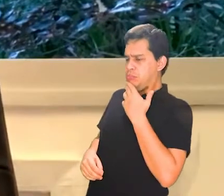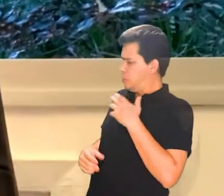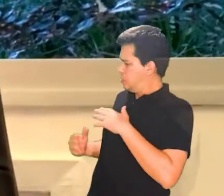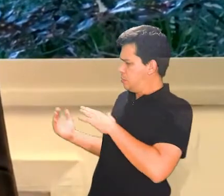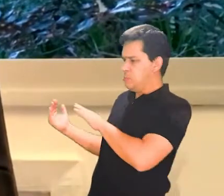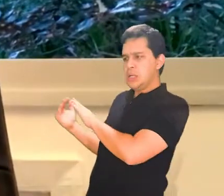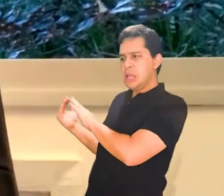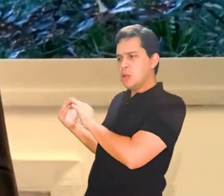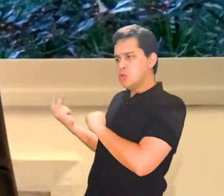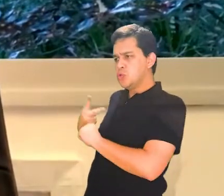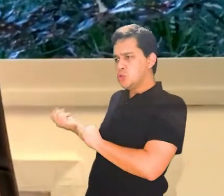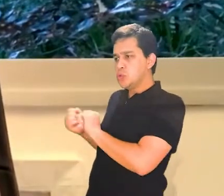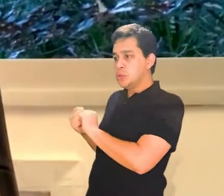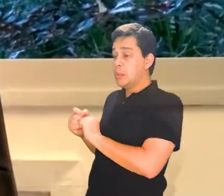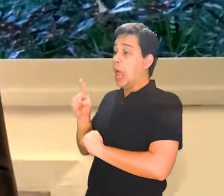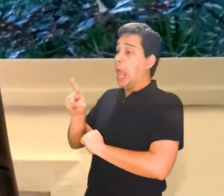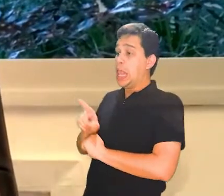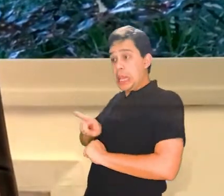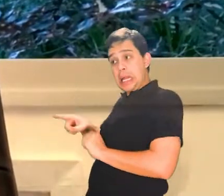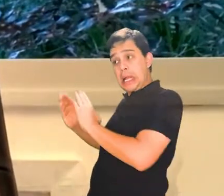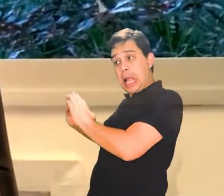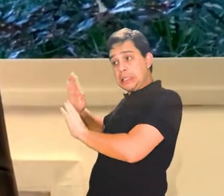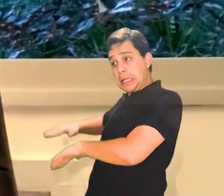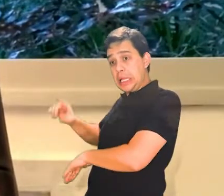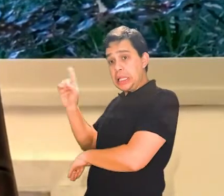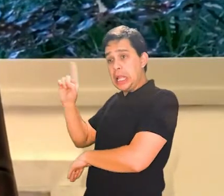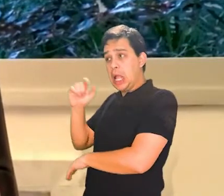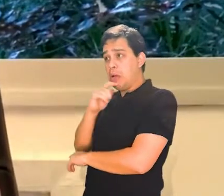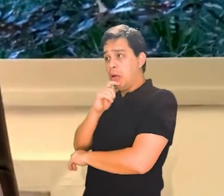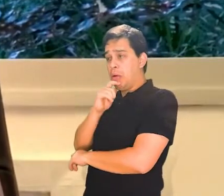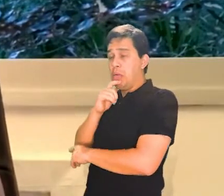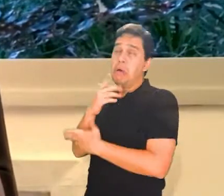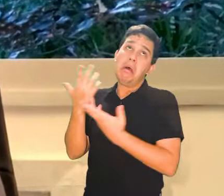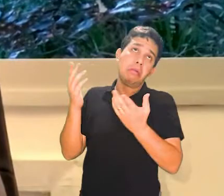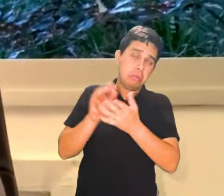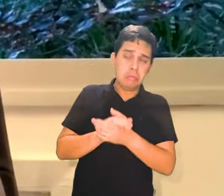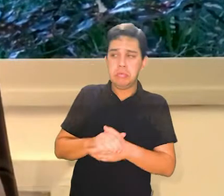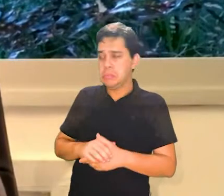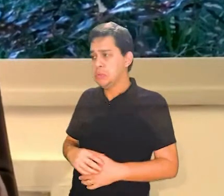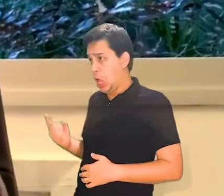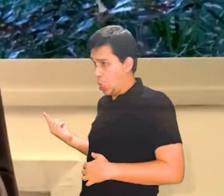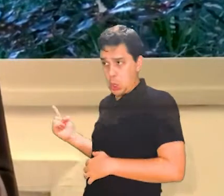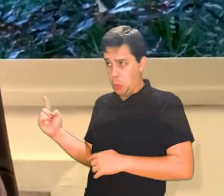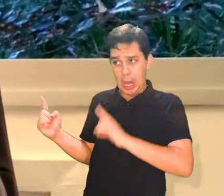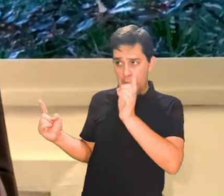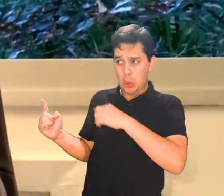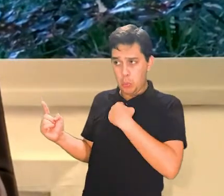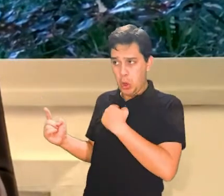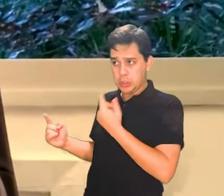também não vou querer ir, você, por favor, me devolve o dinheiro, né? E aí